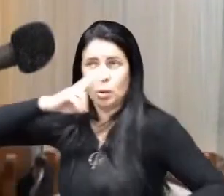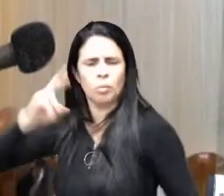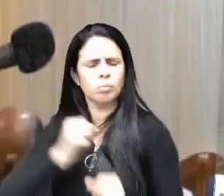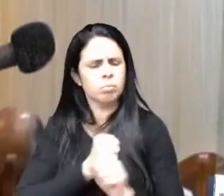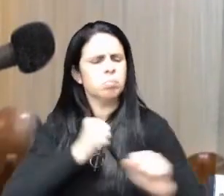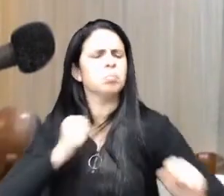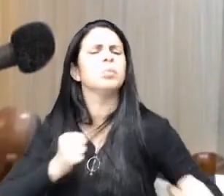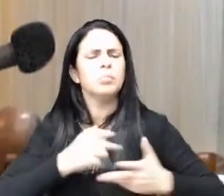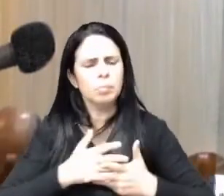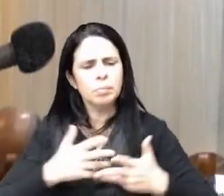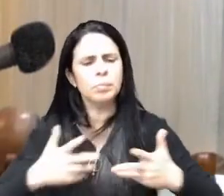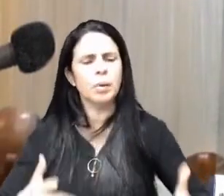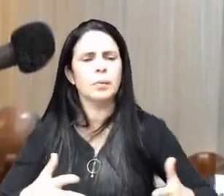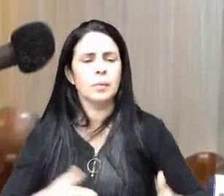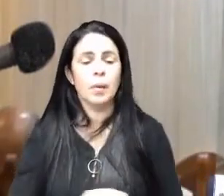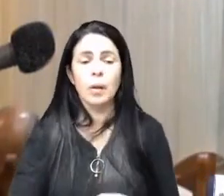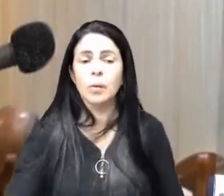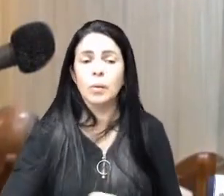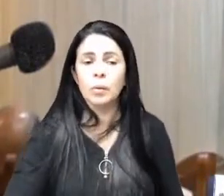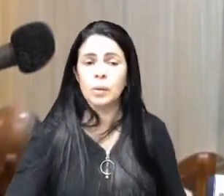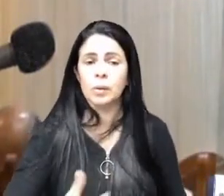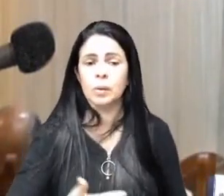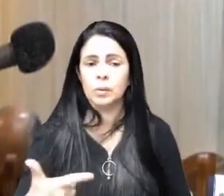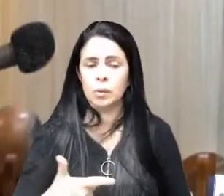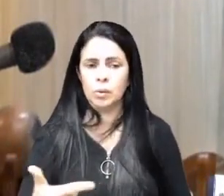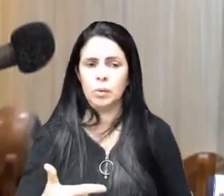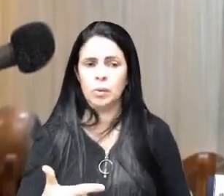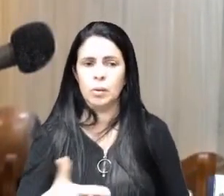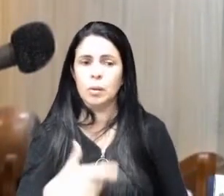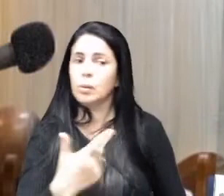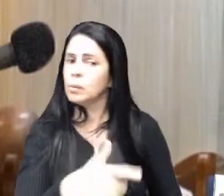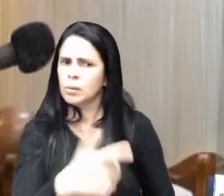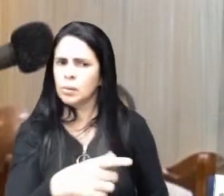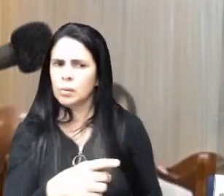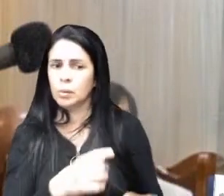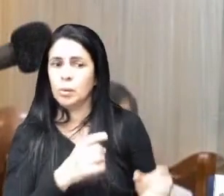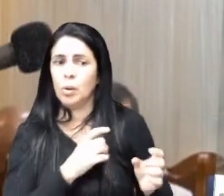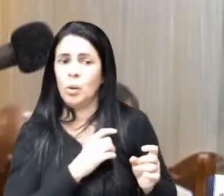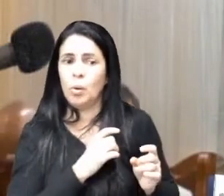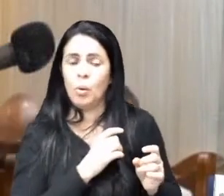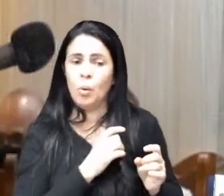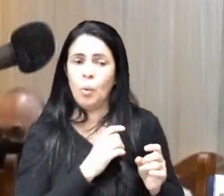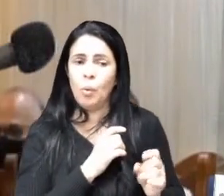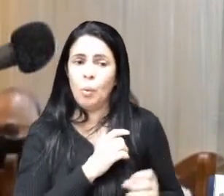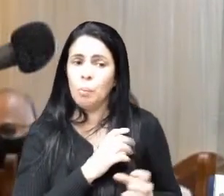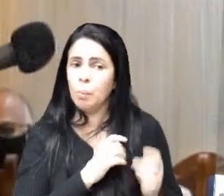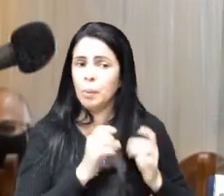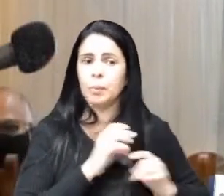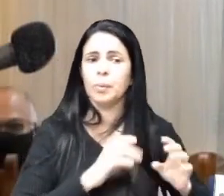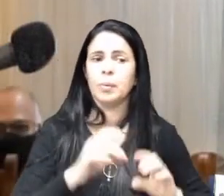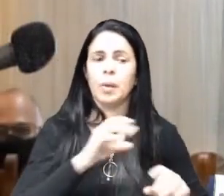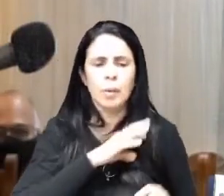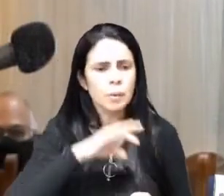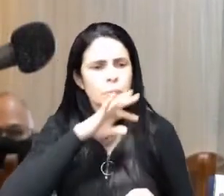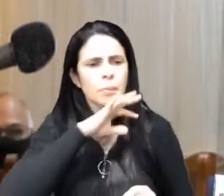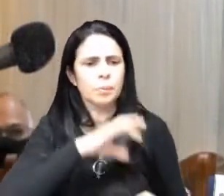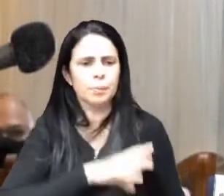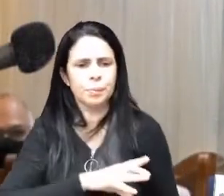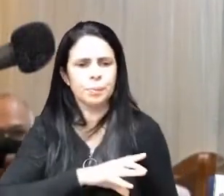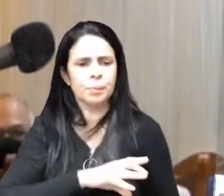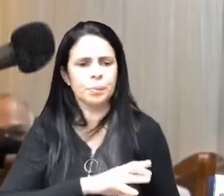coisas. 22. Não temais, animais do campo, porque os pastos do